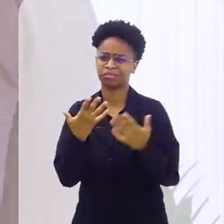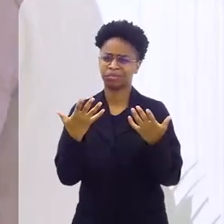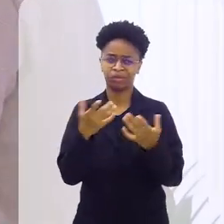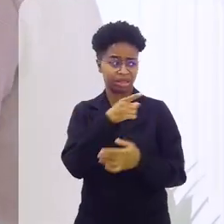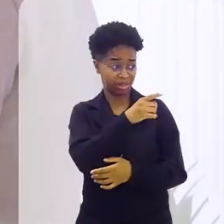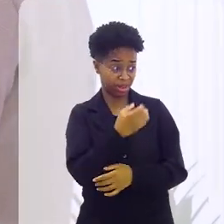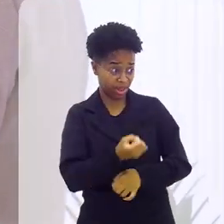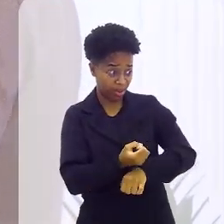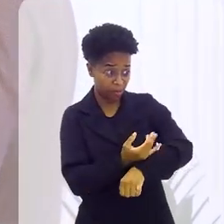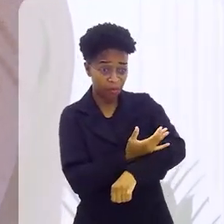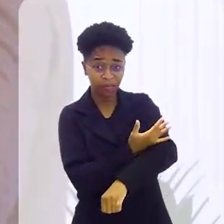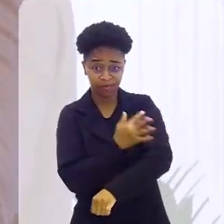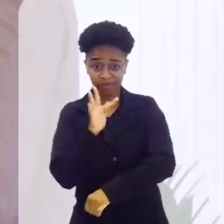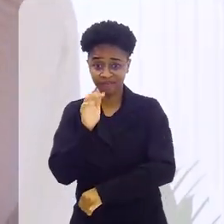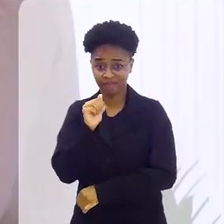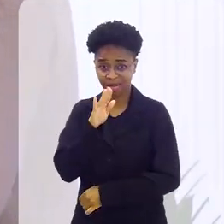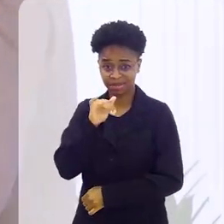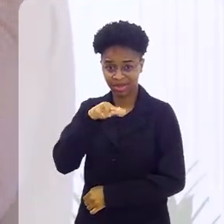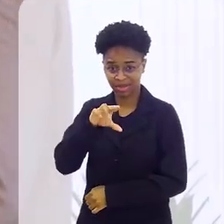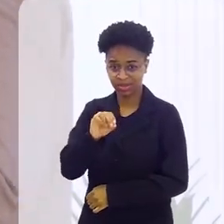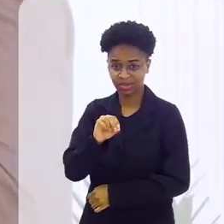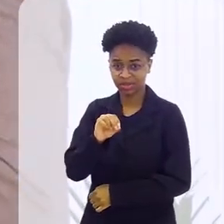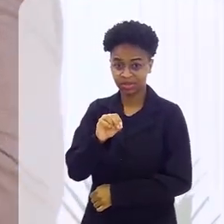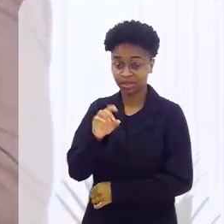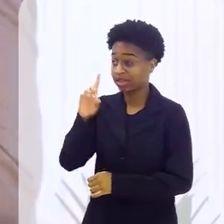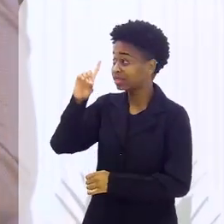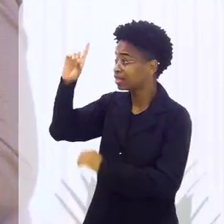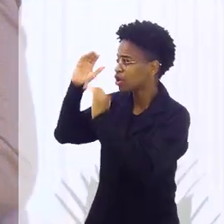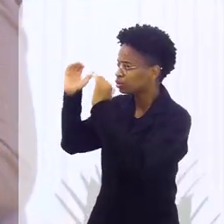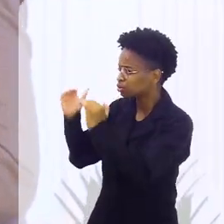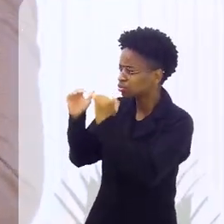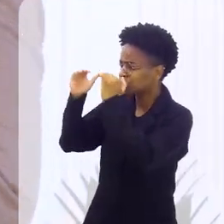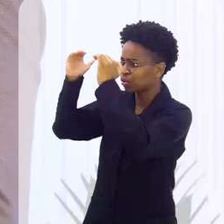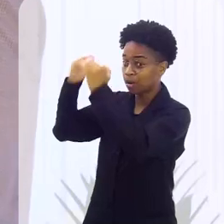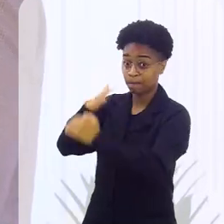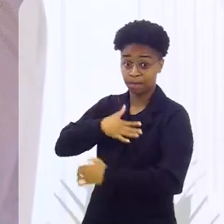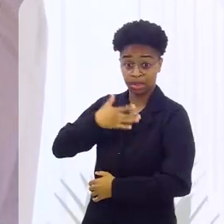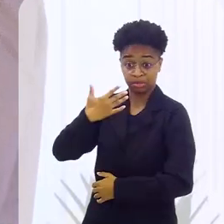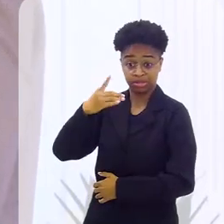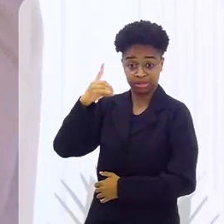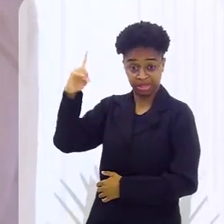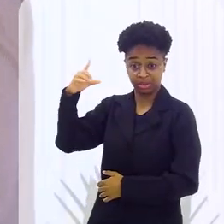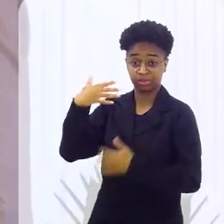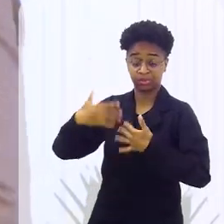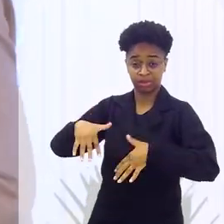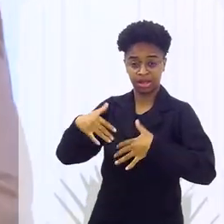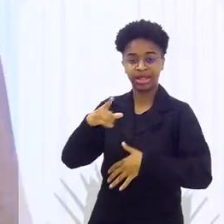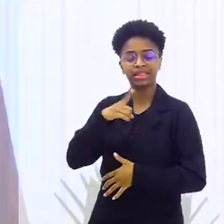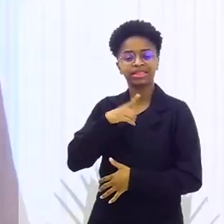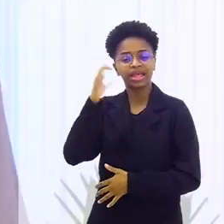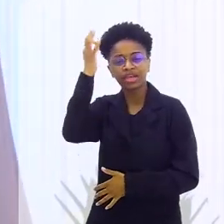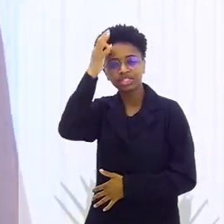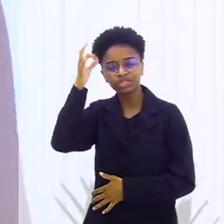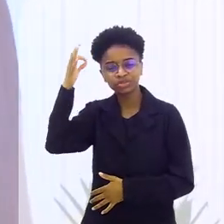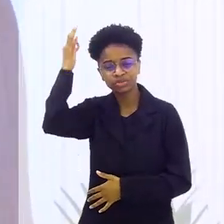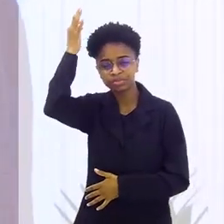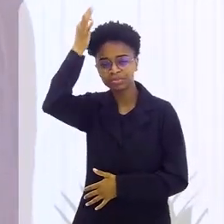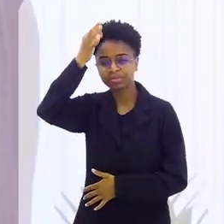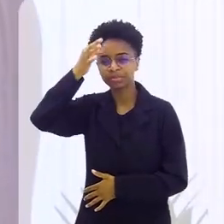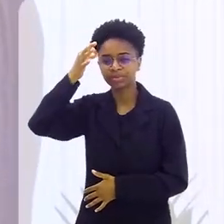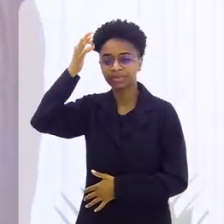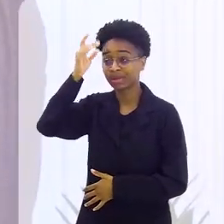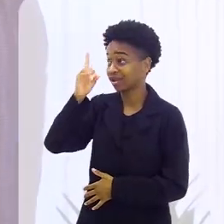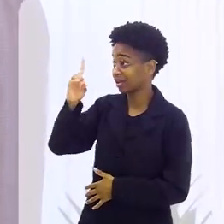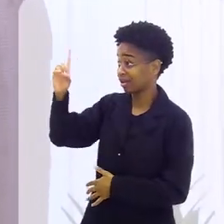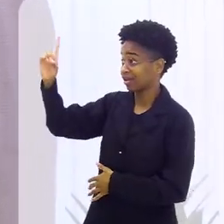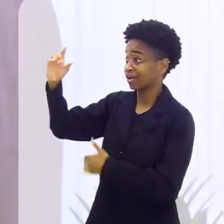é, Fabiano está emocionado. Fabiano na técnica. O Soberano. Meu Deus. Eu tenho o Espírito